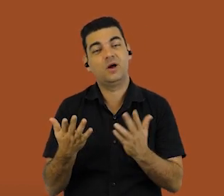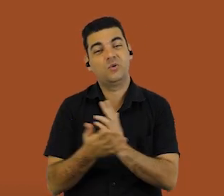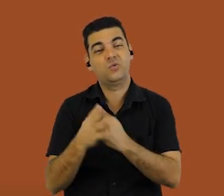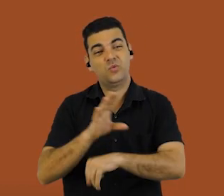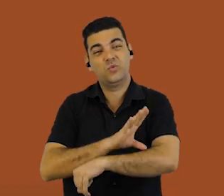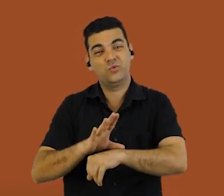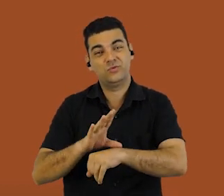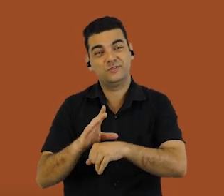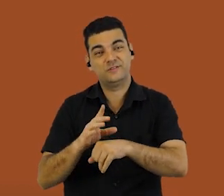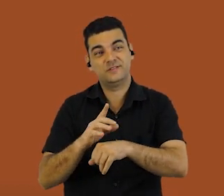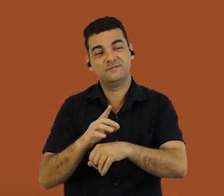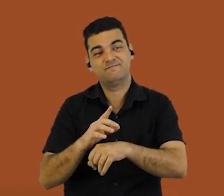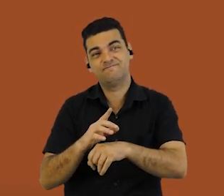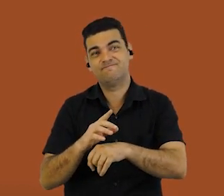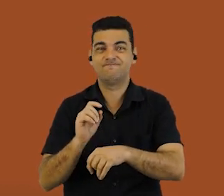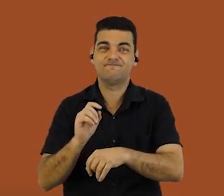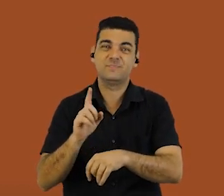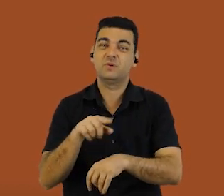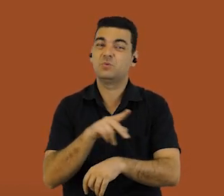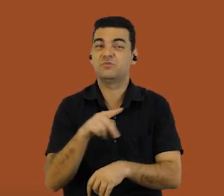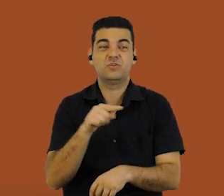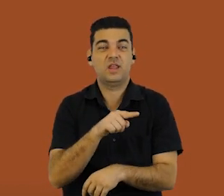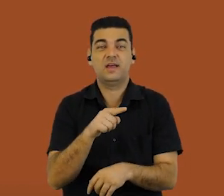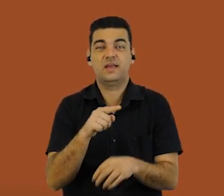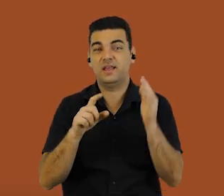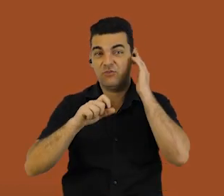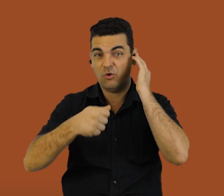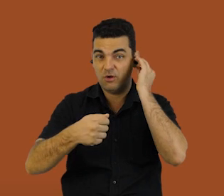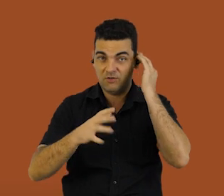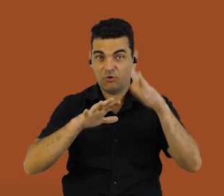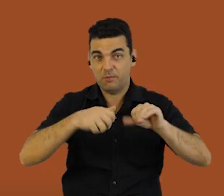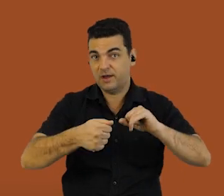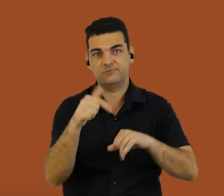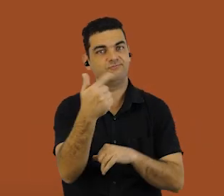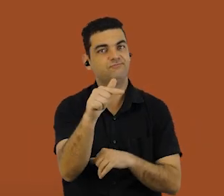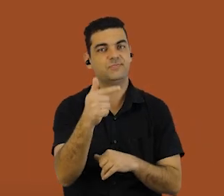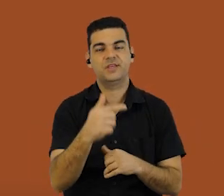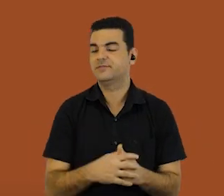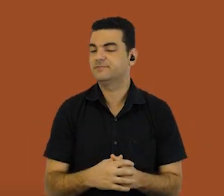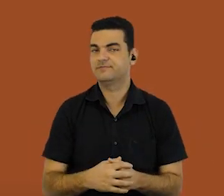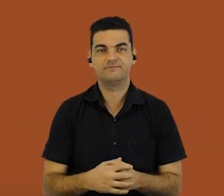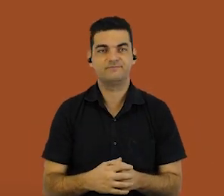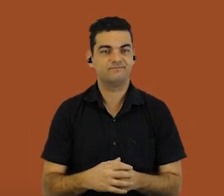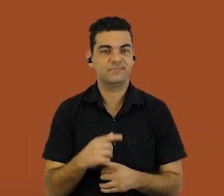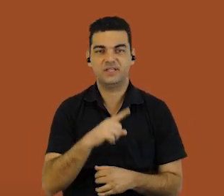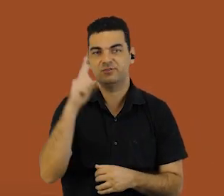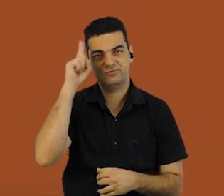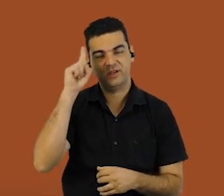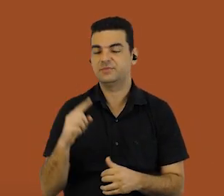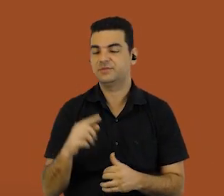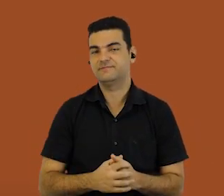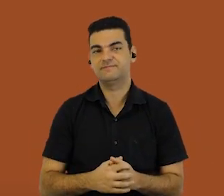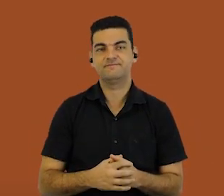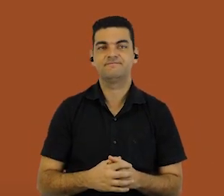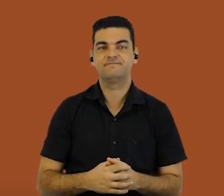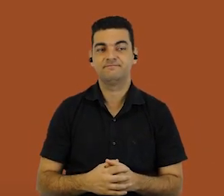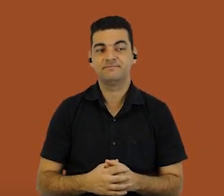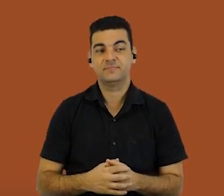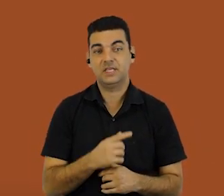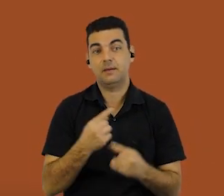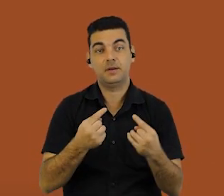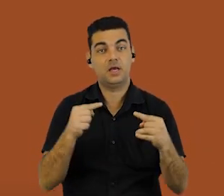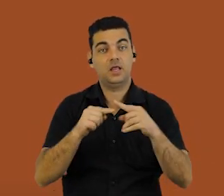de graduação em que o professor não tem uma formação adequada para aplicar a